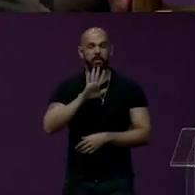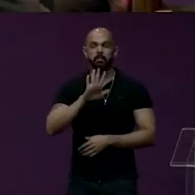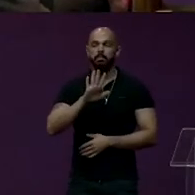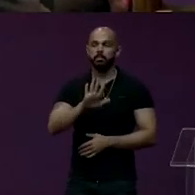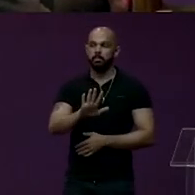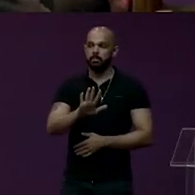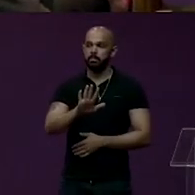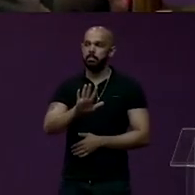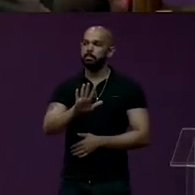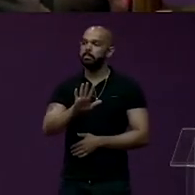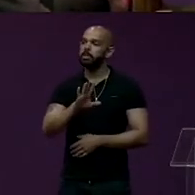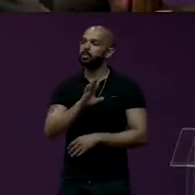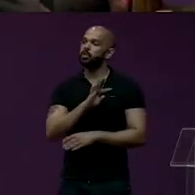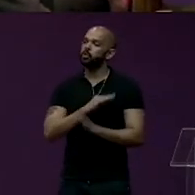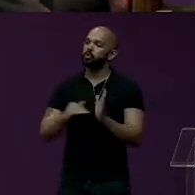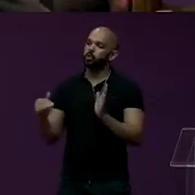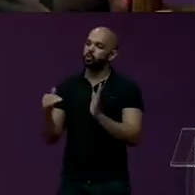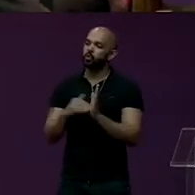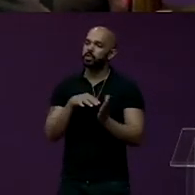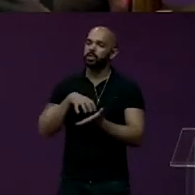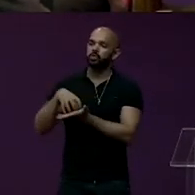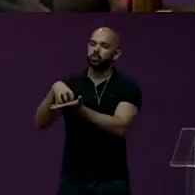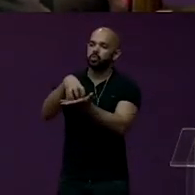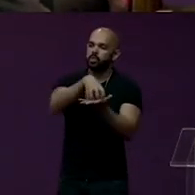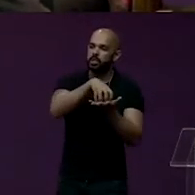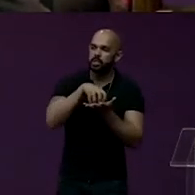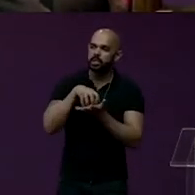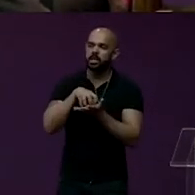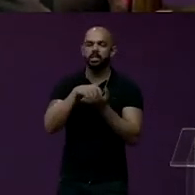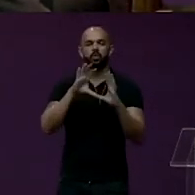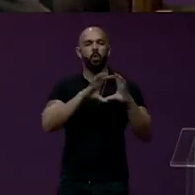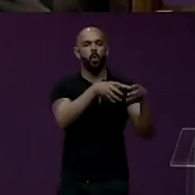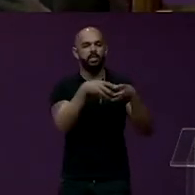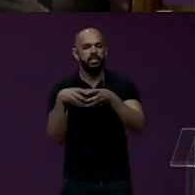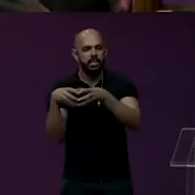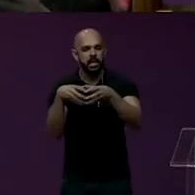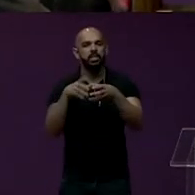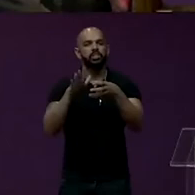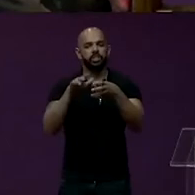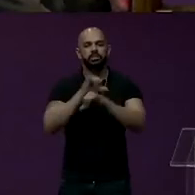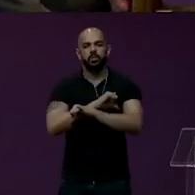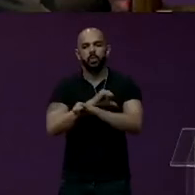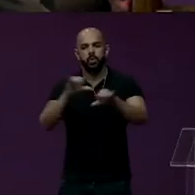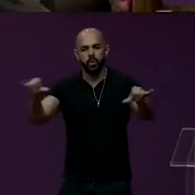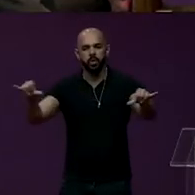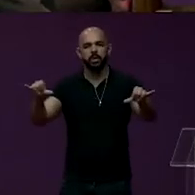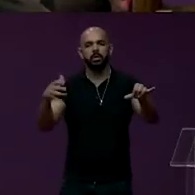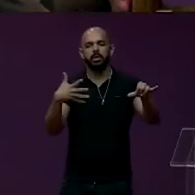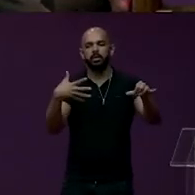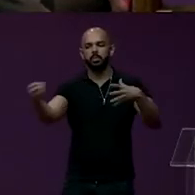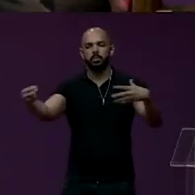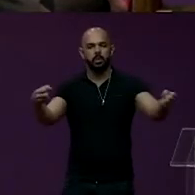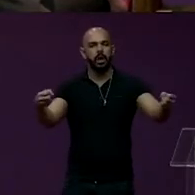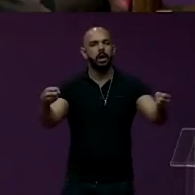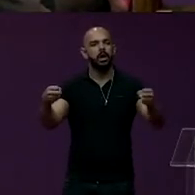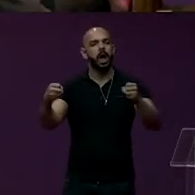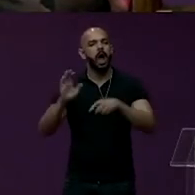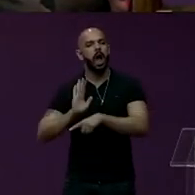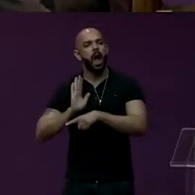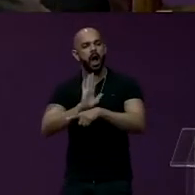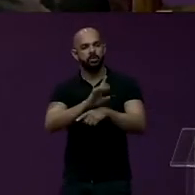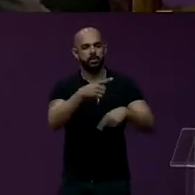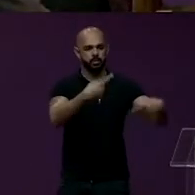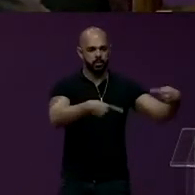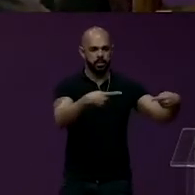mas que todas as unidades, as direções de unidades, os conselhos também receberam, né, para poderem contribuir com